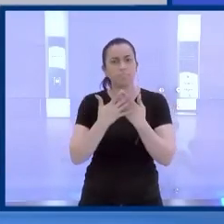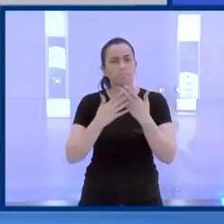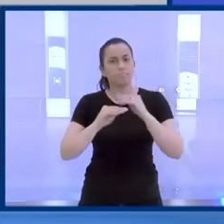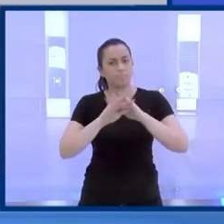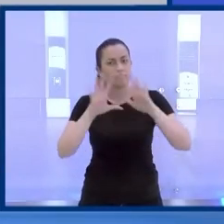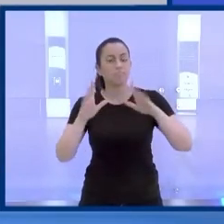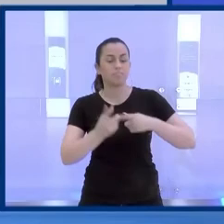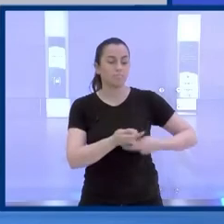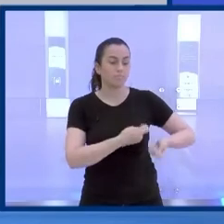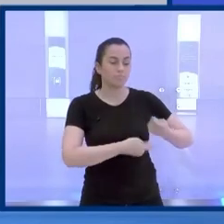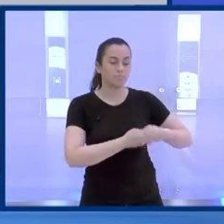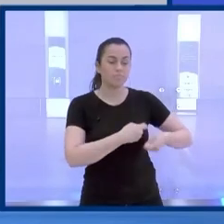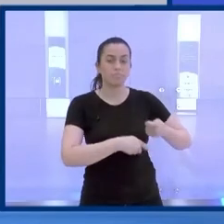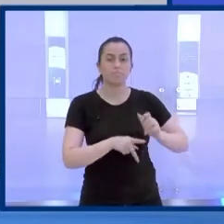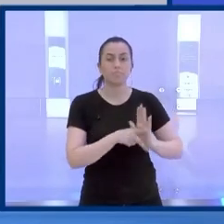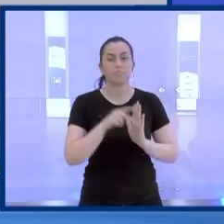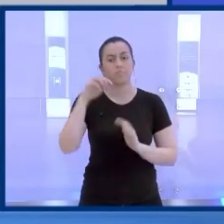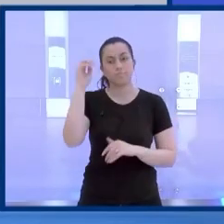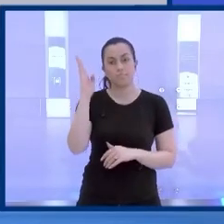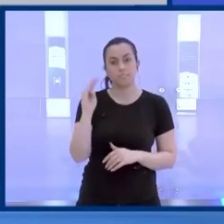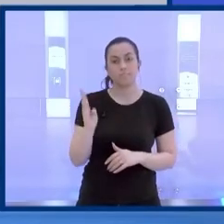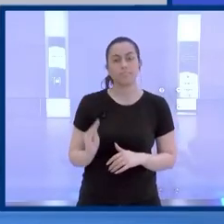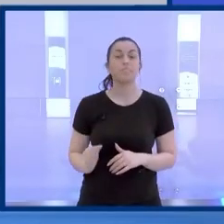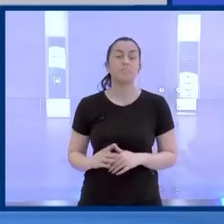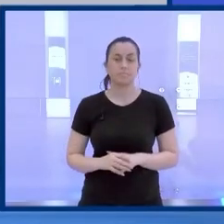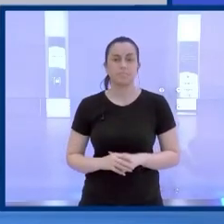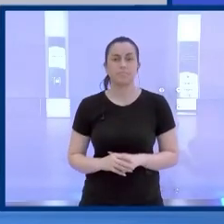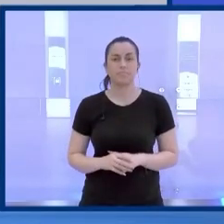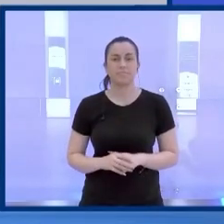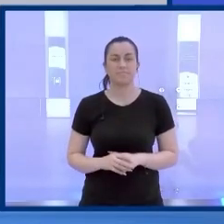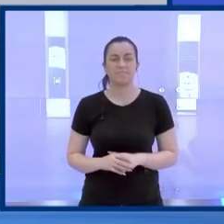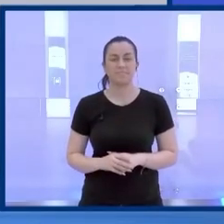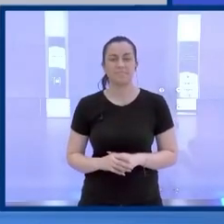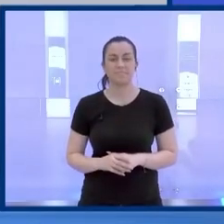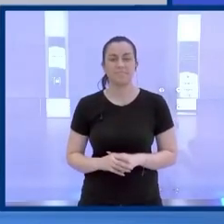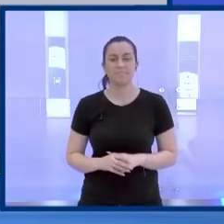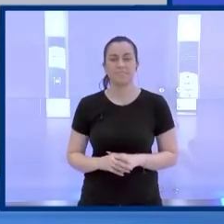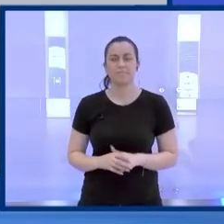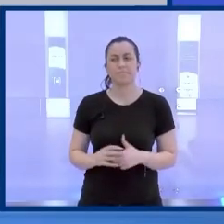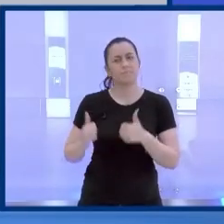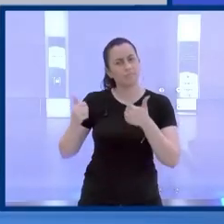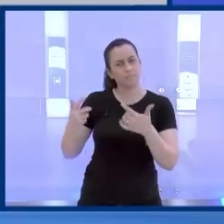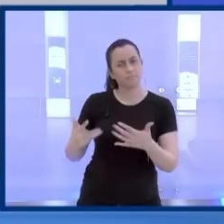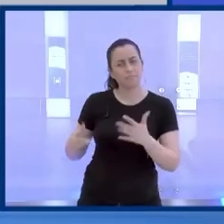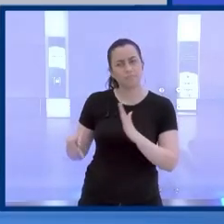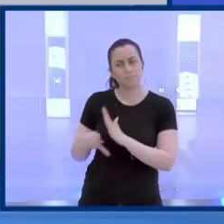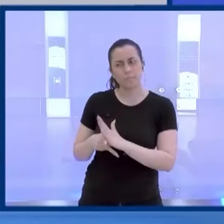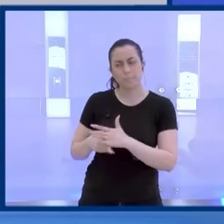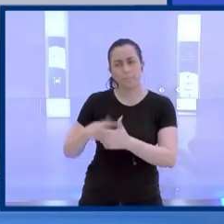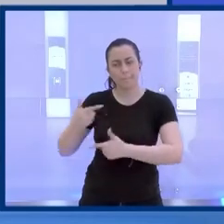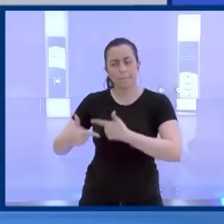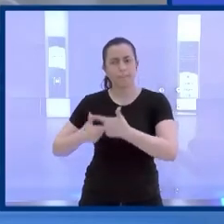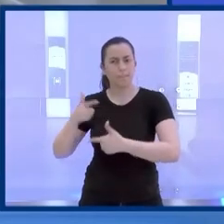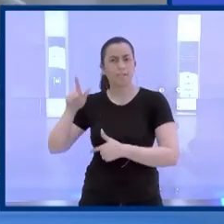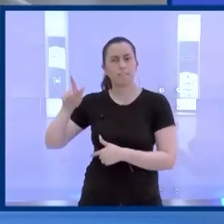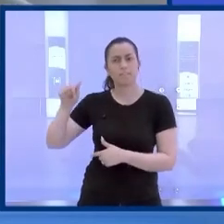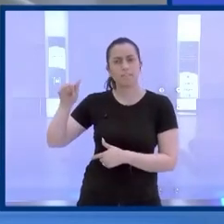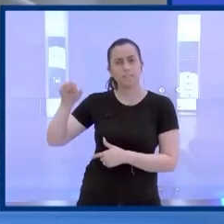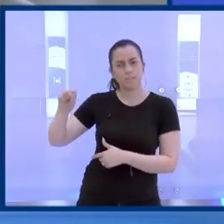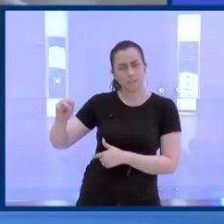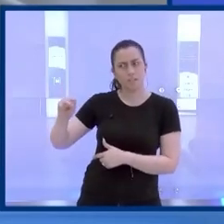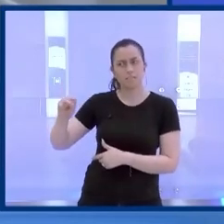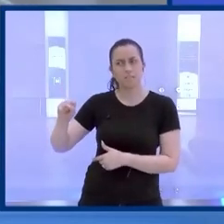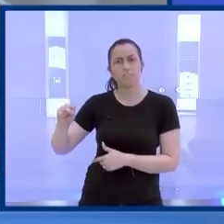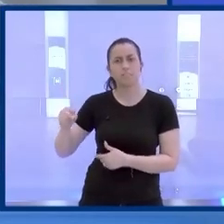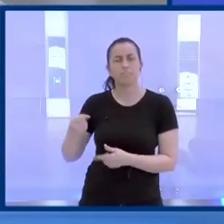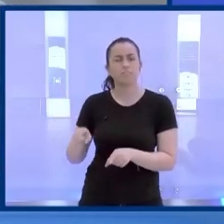capitais brasileiro. O mercado de gás, como foi dito aqui pelo presidente da Sulgás, Carlos, como secretário Viana e como